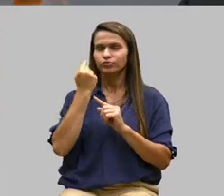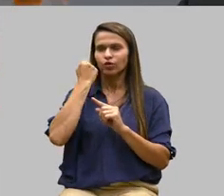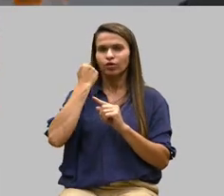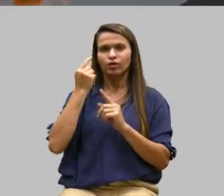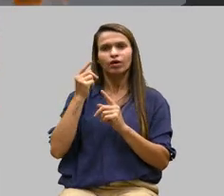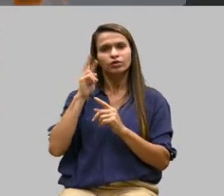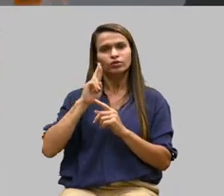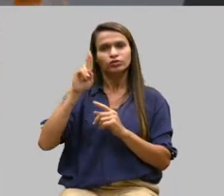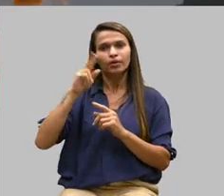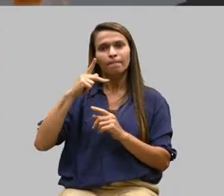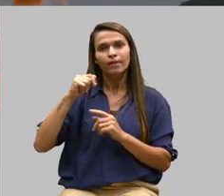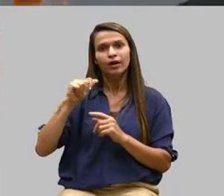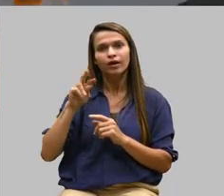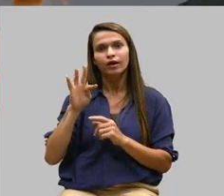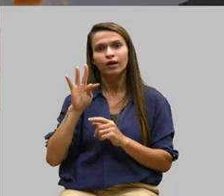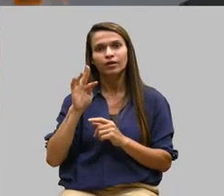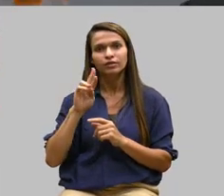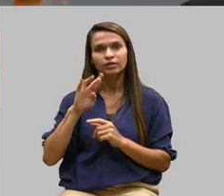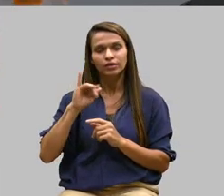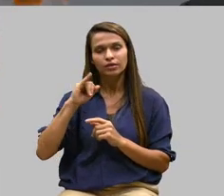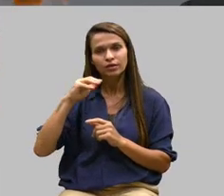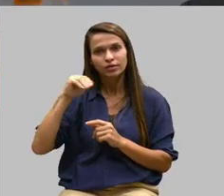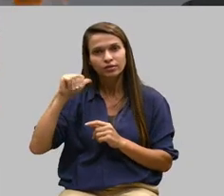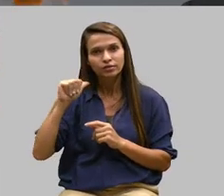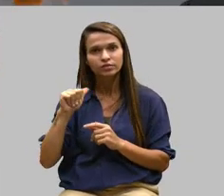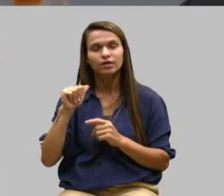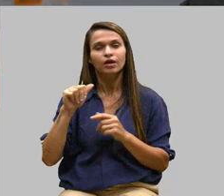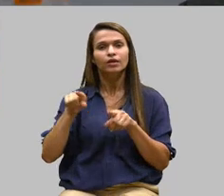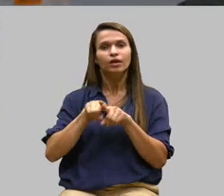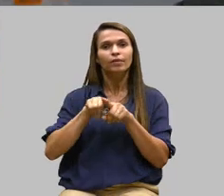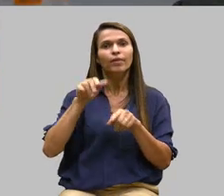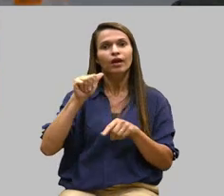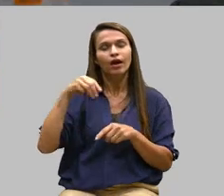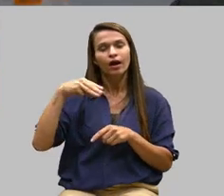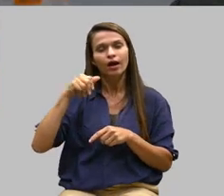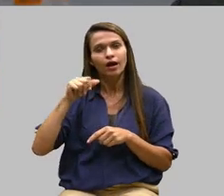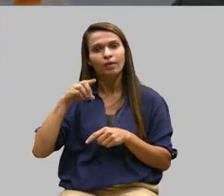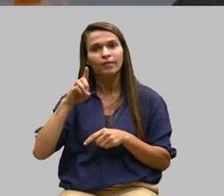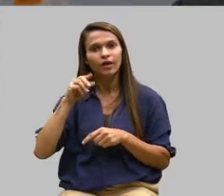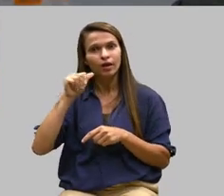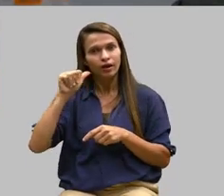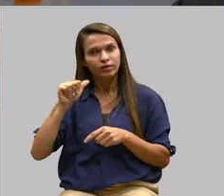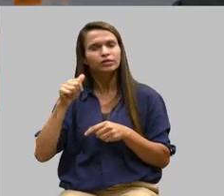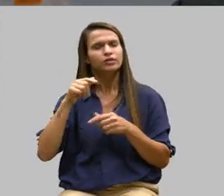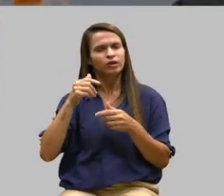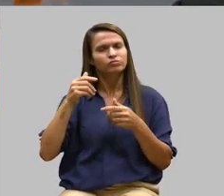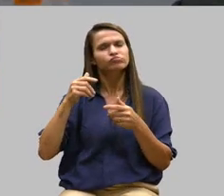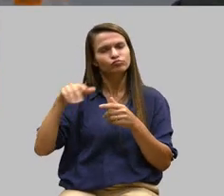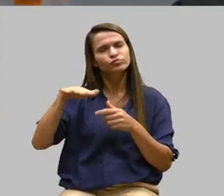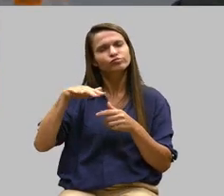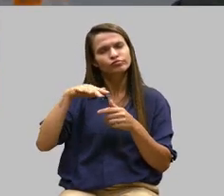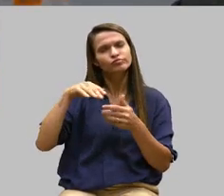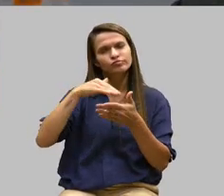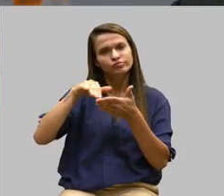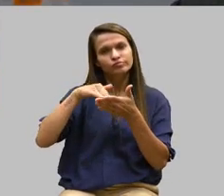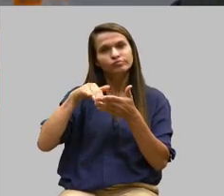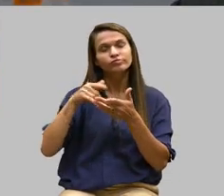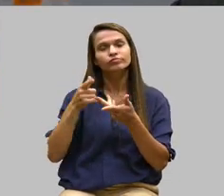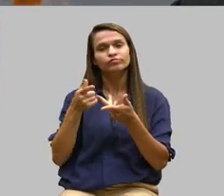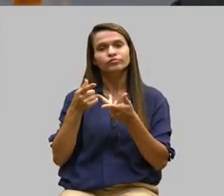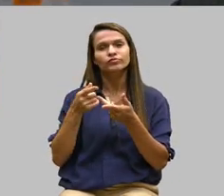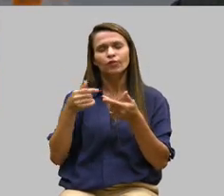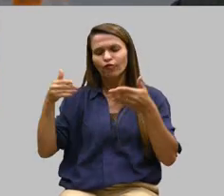a Amanda ela é representante da subsecretaria de trabalho e emprego justamente para a gente galgar esse espaço evitar